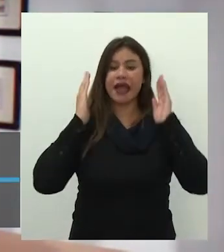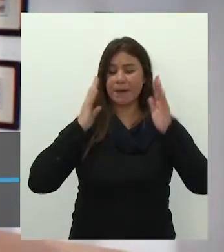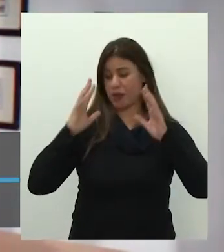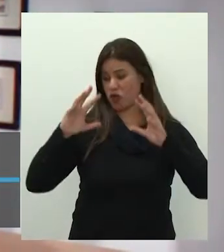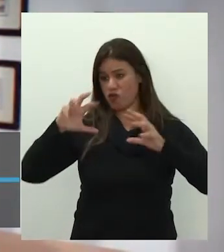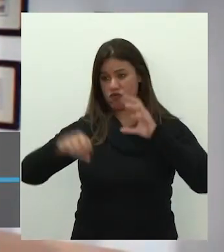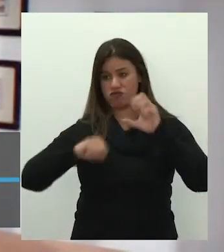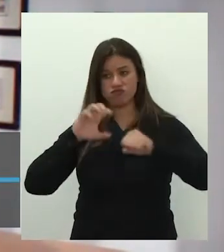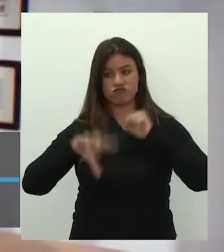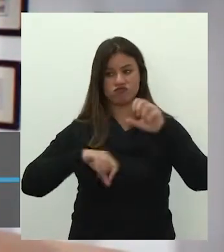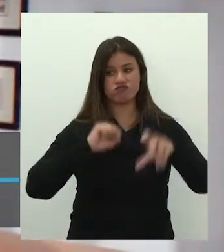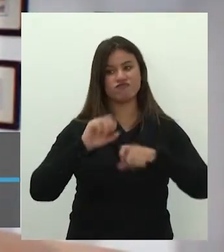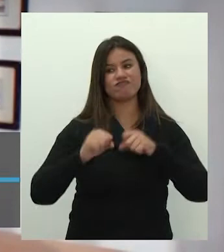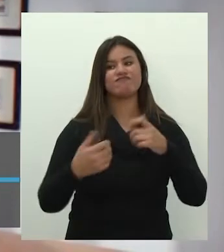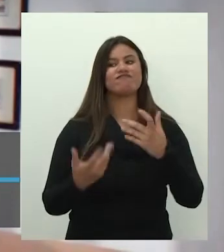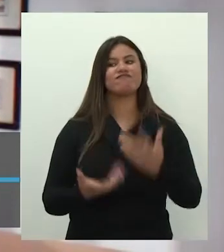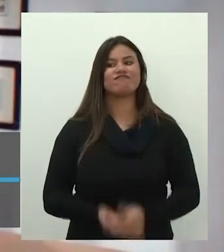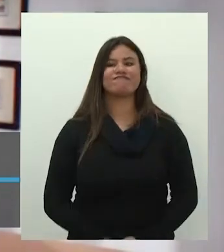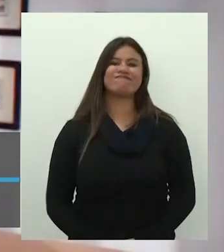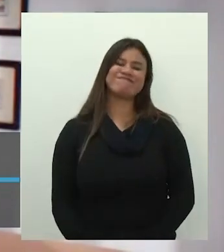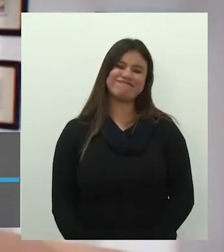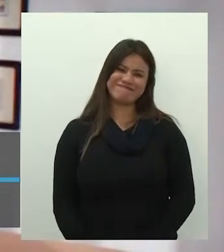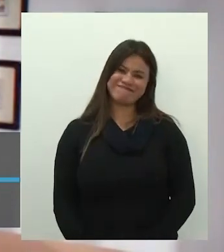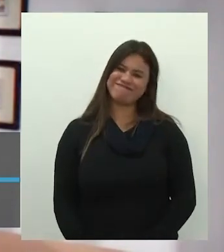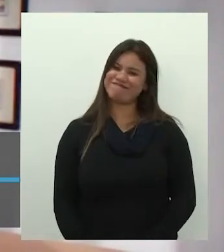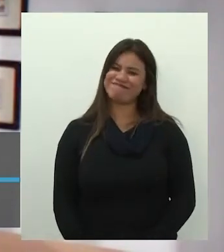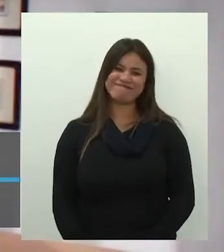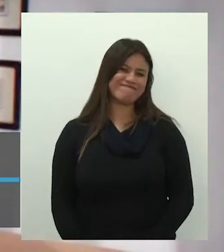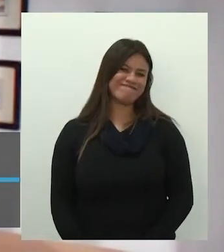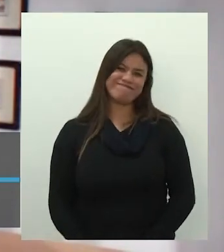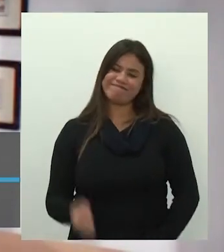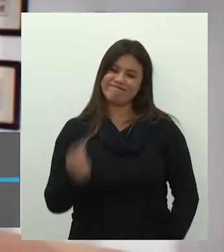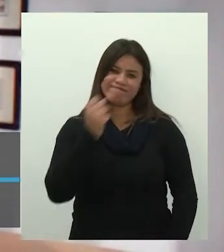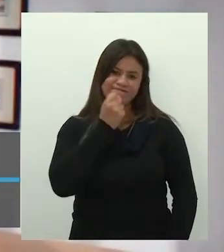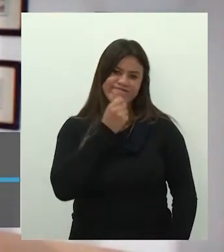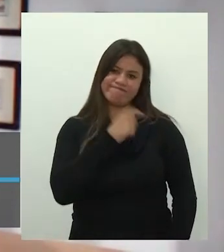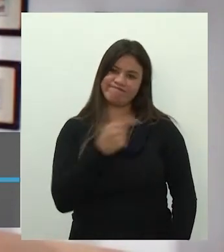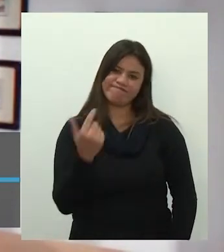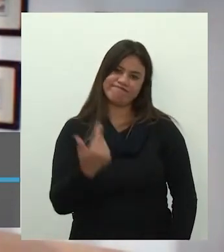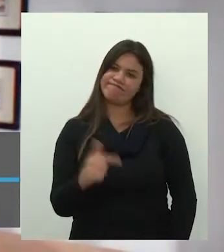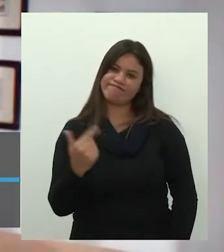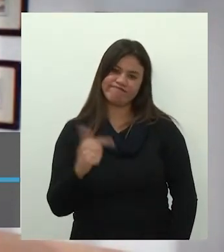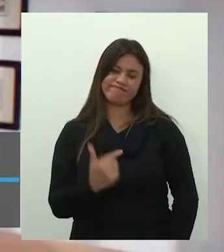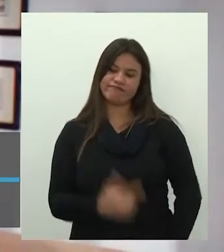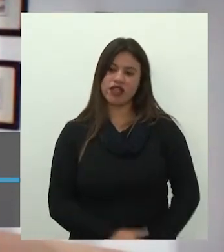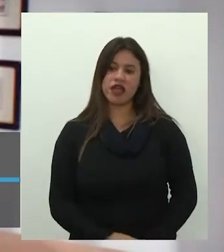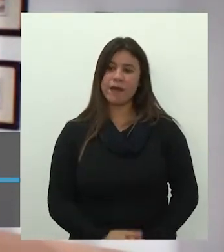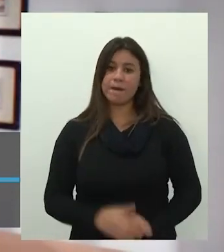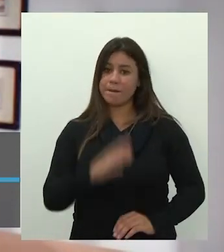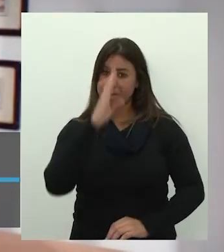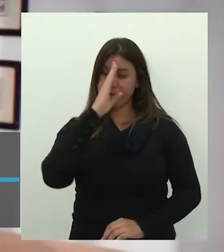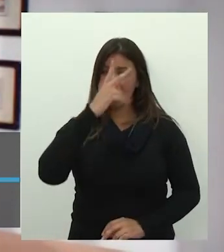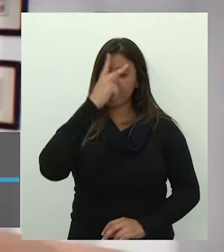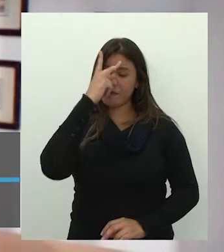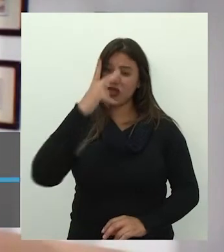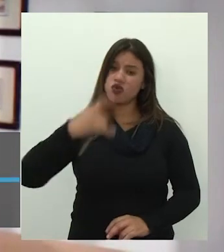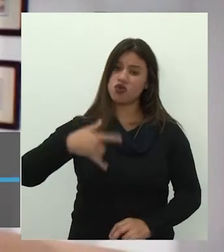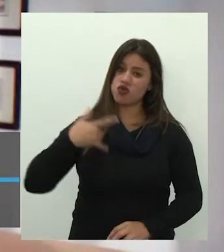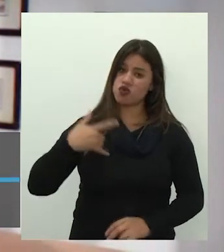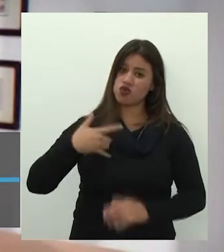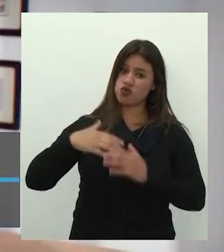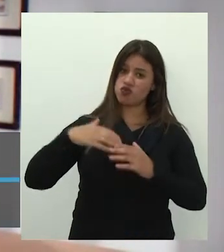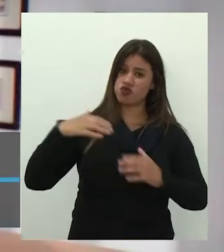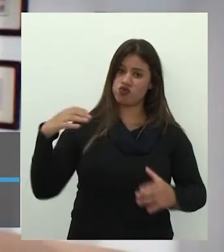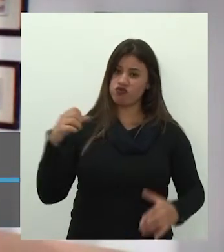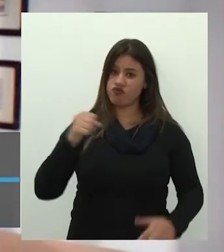dessa natureza, que não tem graça nenhuma, né, gente? Ainda mais para quem já é idoso, eu não